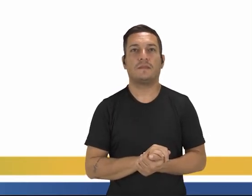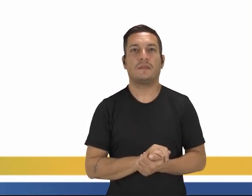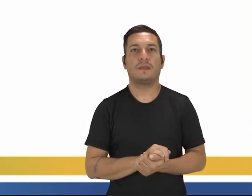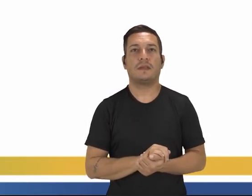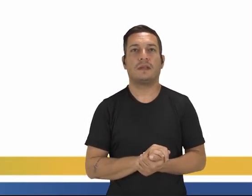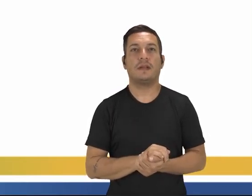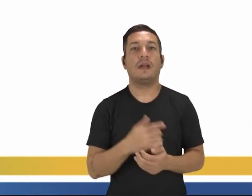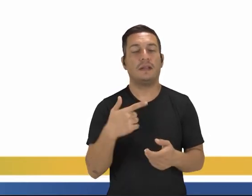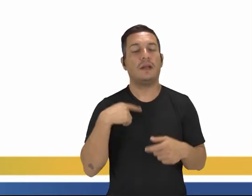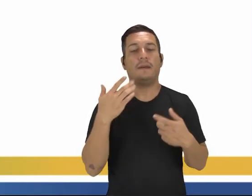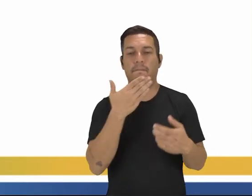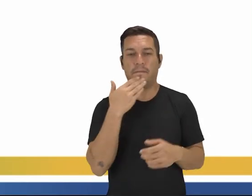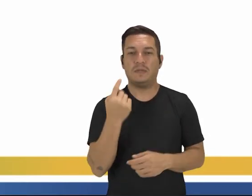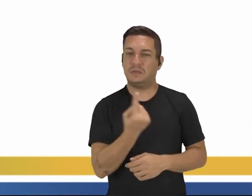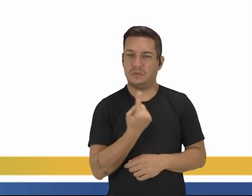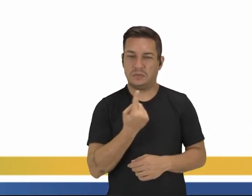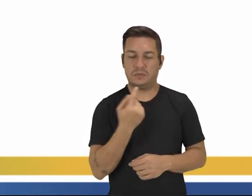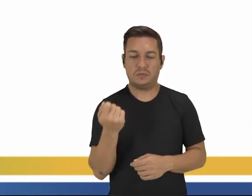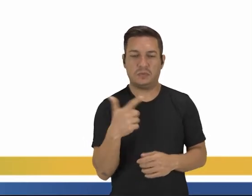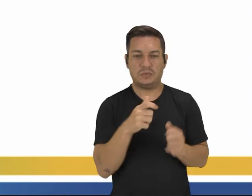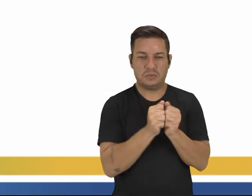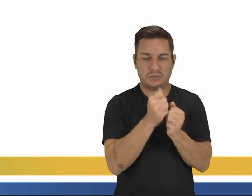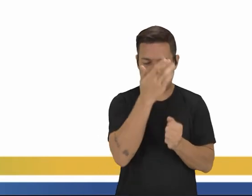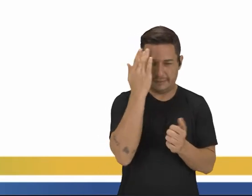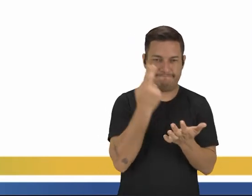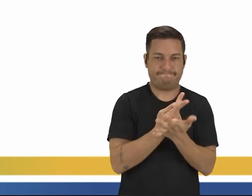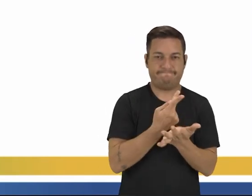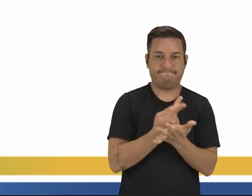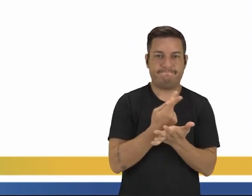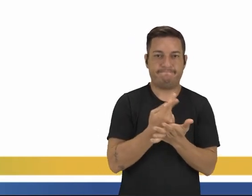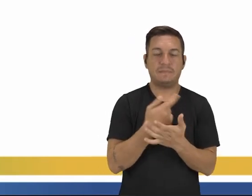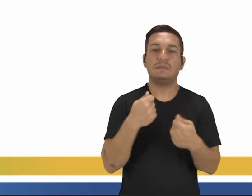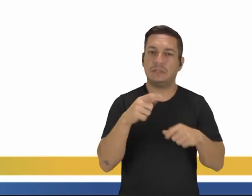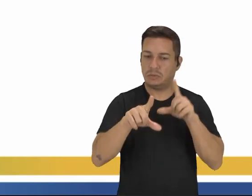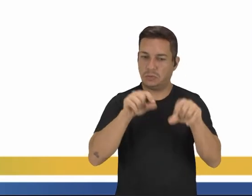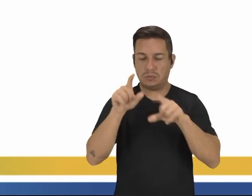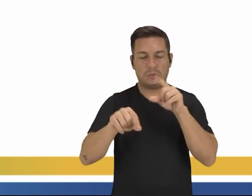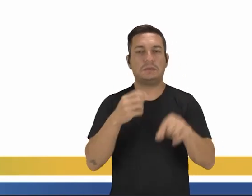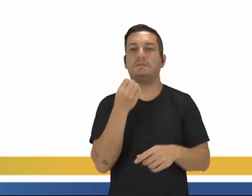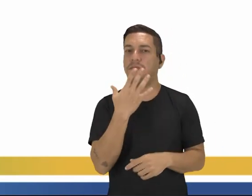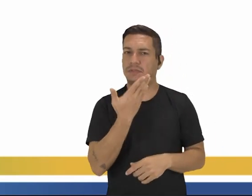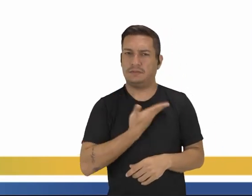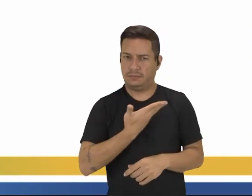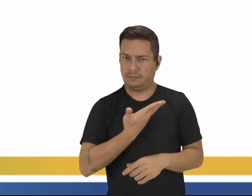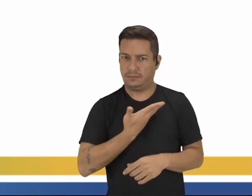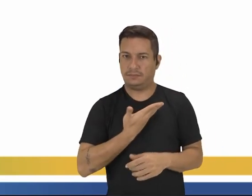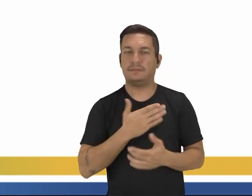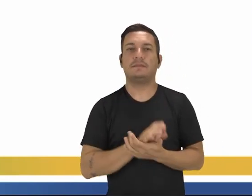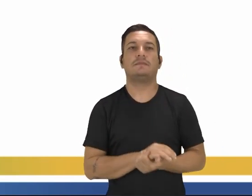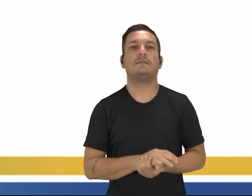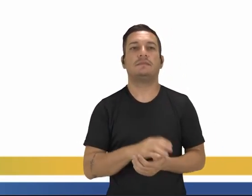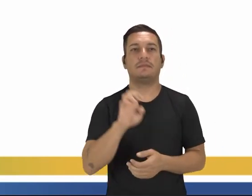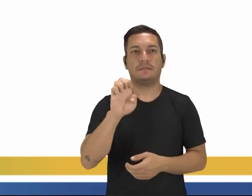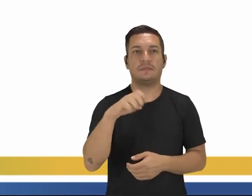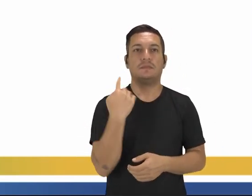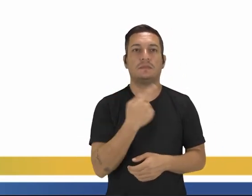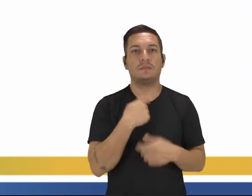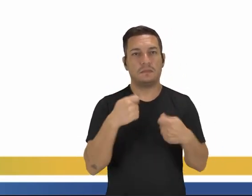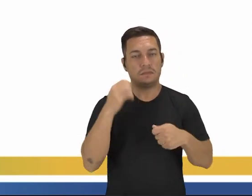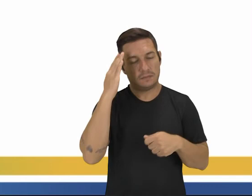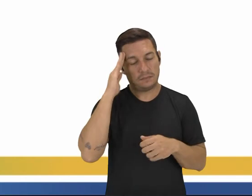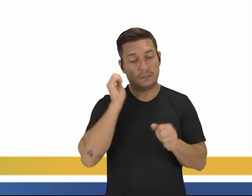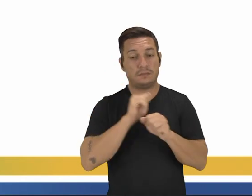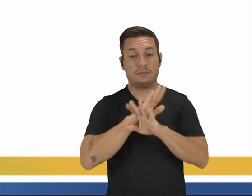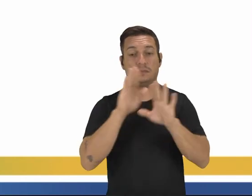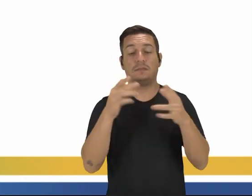mais vale estar solo que mal acompanhado. Então, você tem que escolher bem suas amizades. E letra E. Devemos entender as coisas